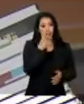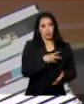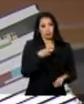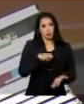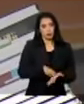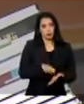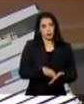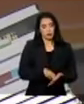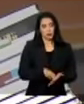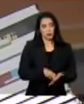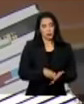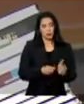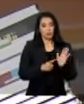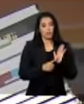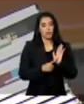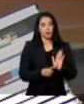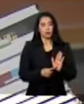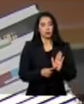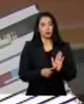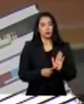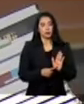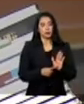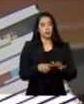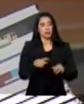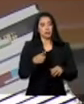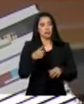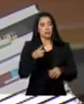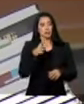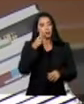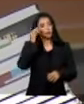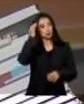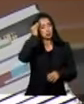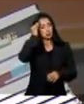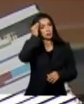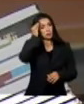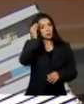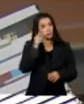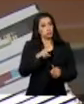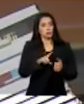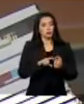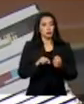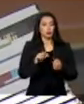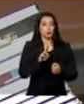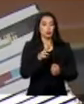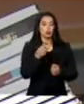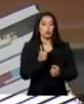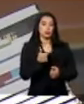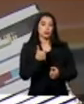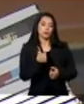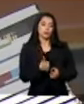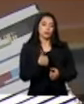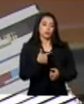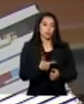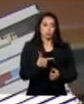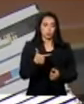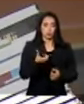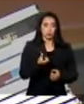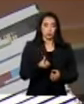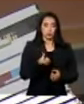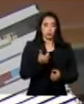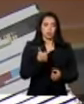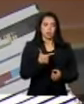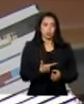Aponta a alteração da ótica no julgamento do habeas 126-292, conforme